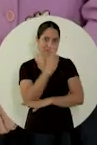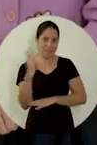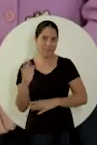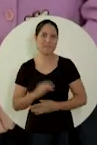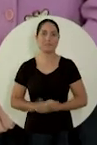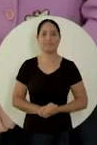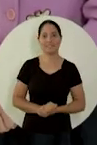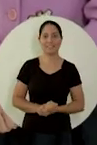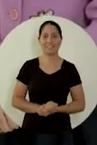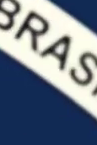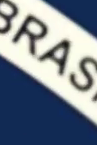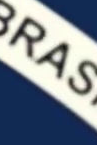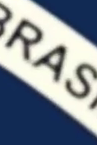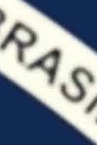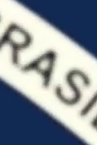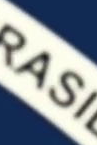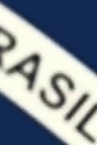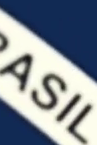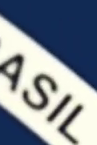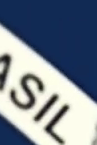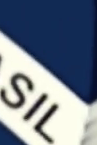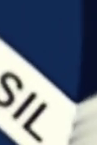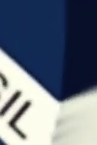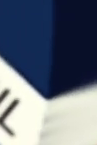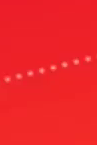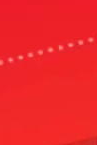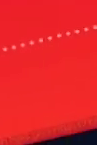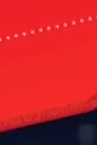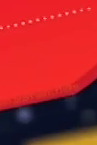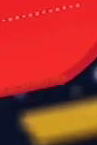sobre meio ambiente.